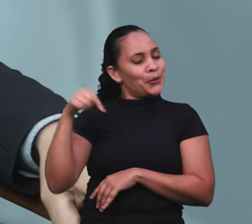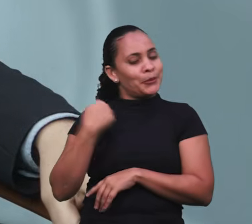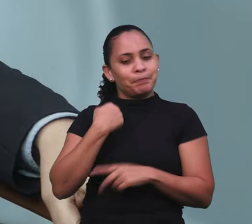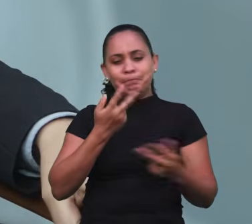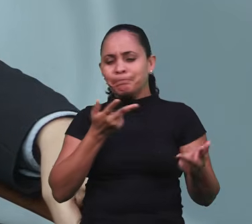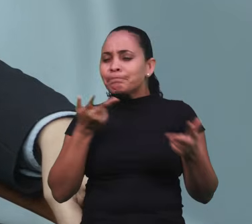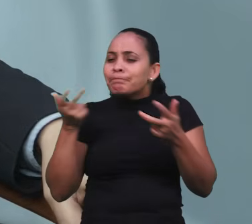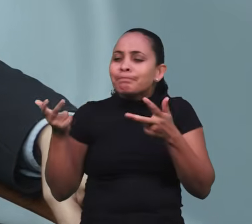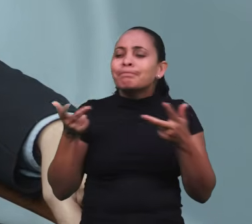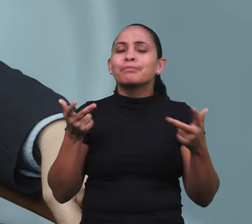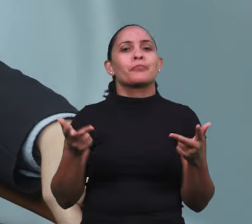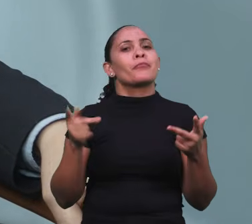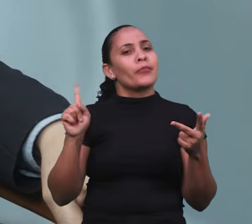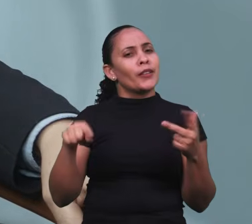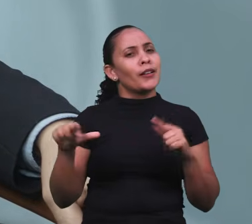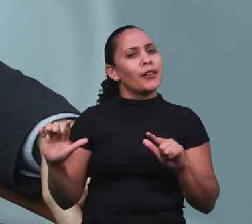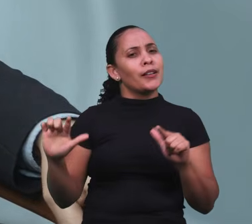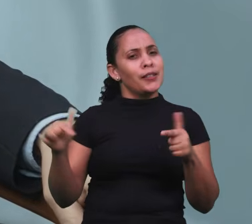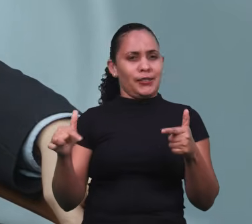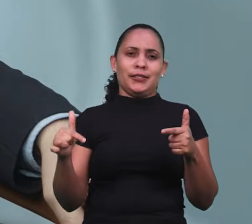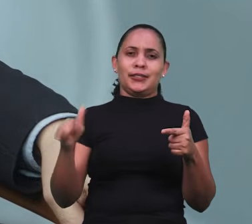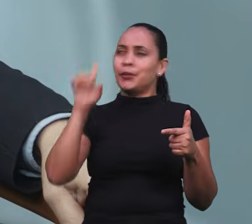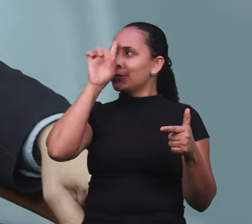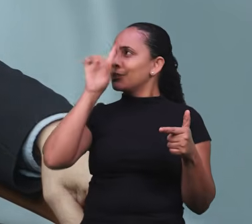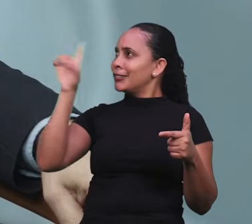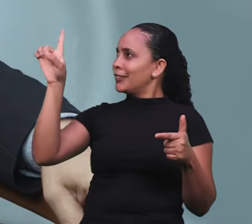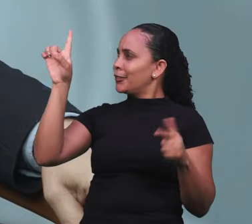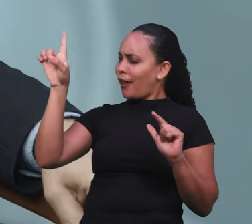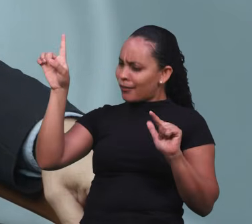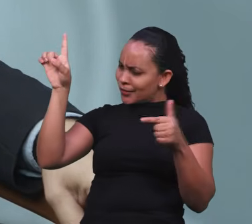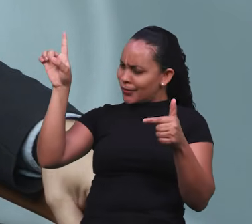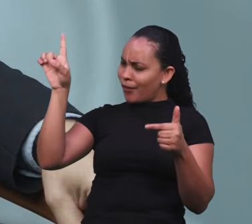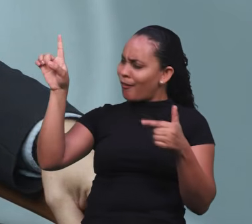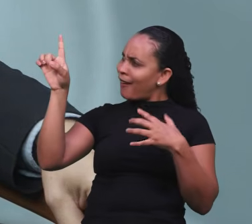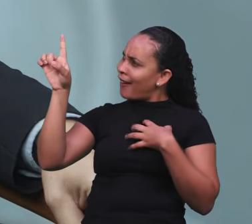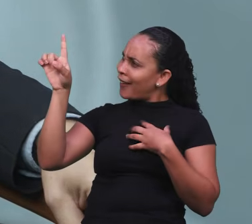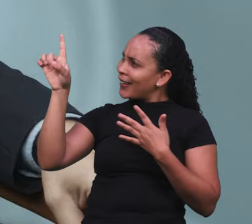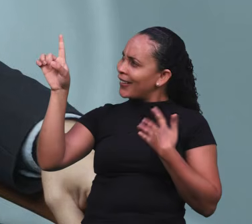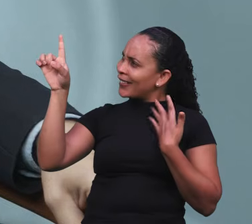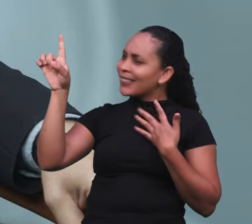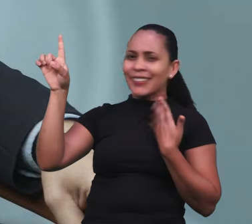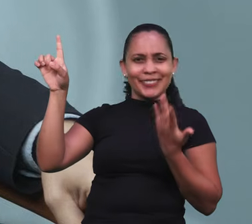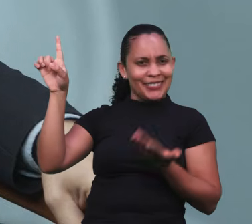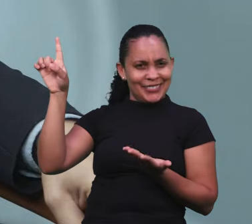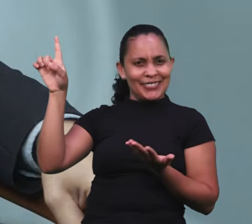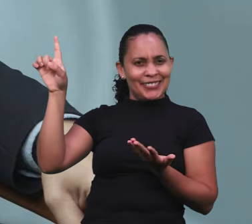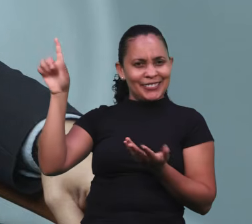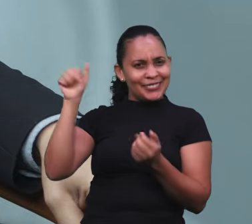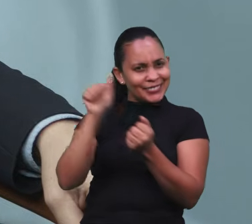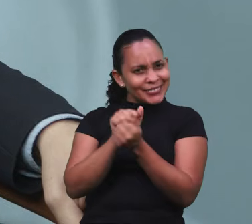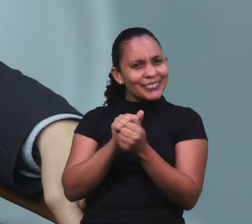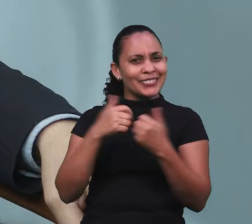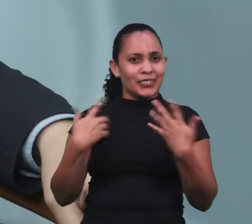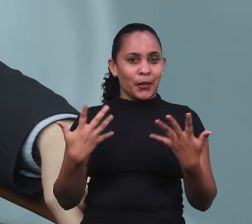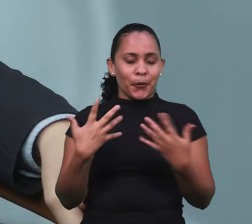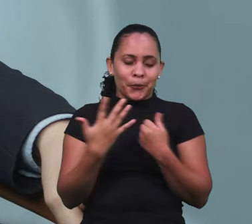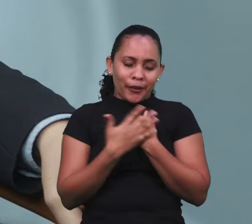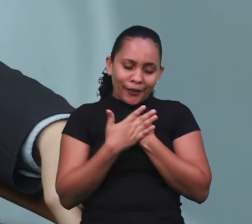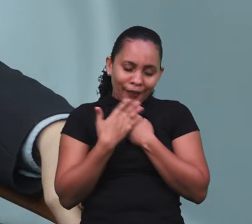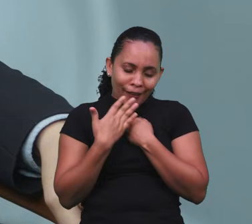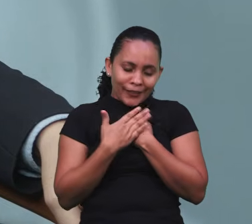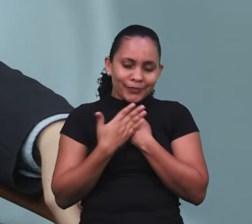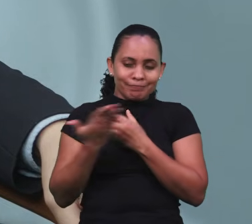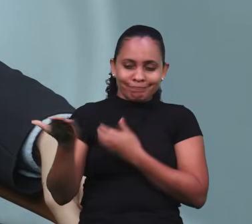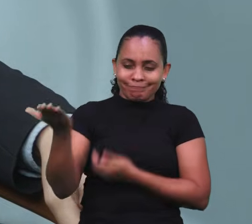do Senhor. Então nós vemos assim aquilo que é a operação do nosso Deus, do nosso meio. É a alegria estarmos ali como pastoreando a